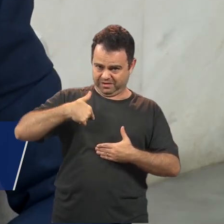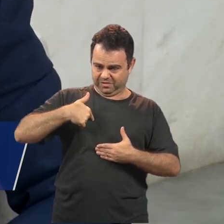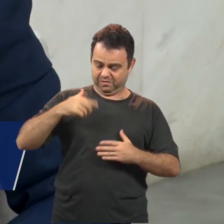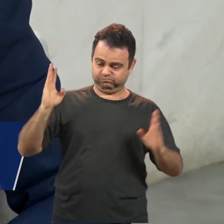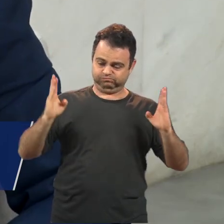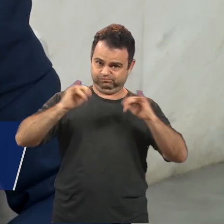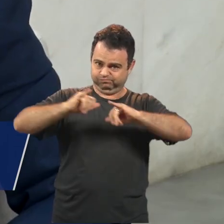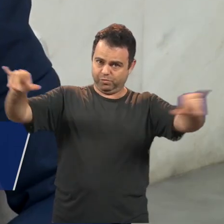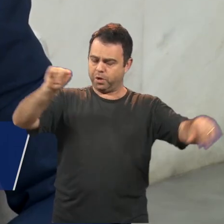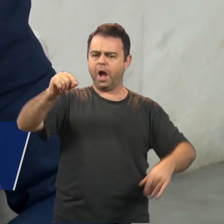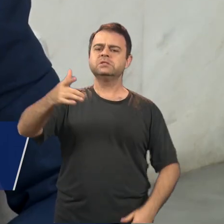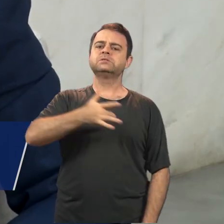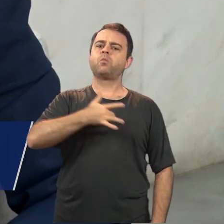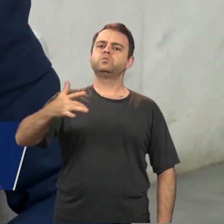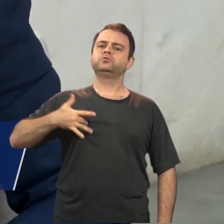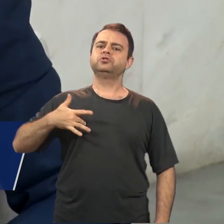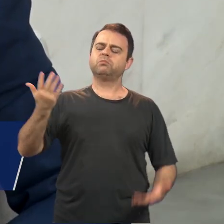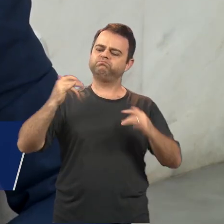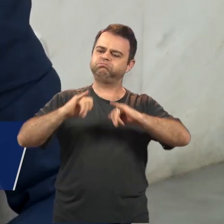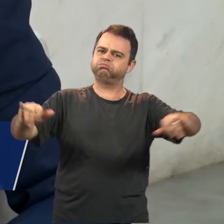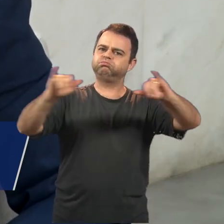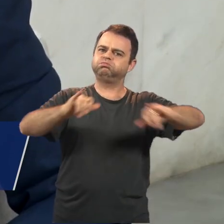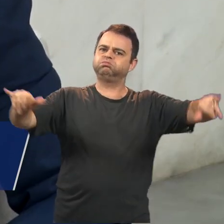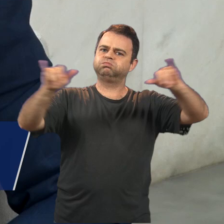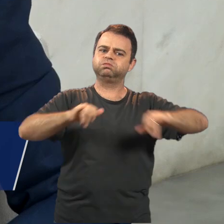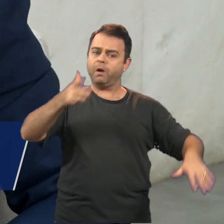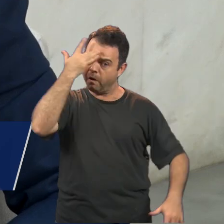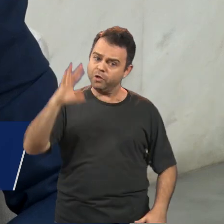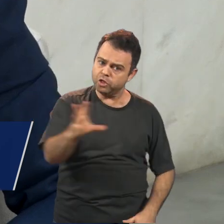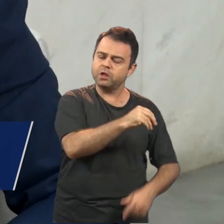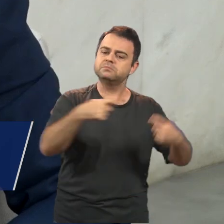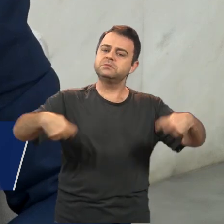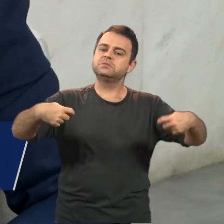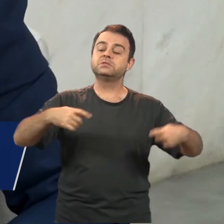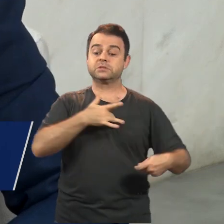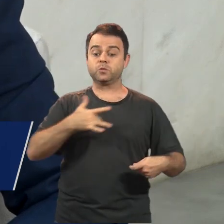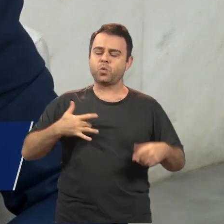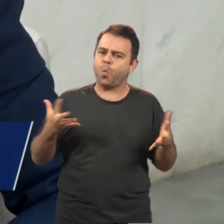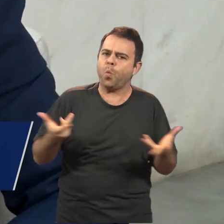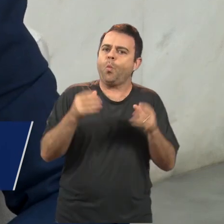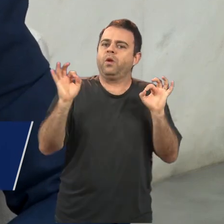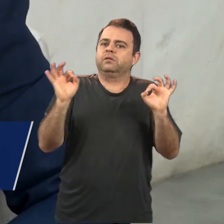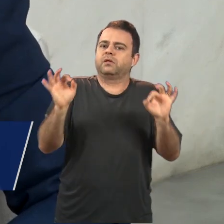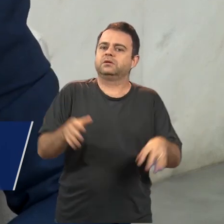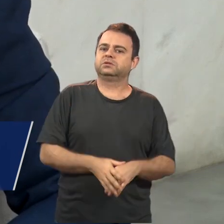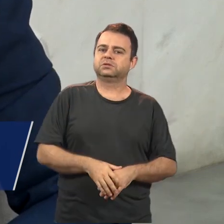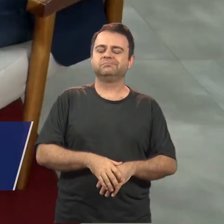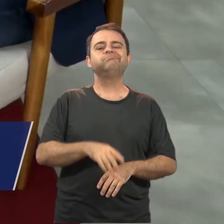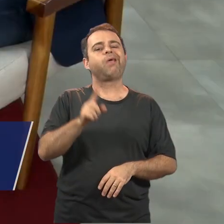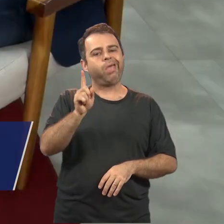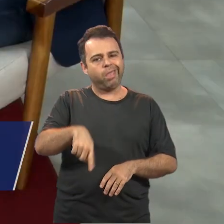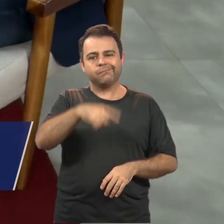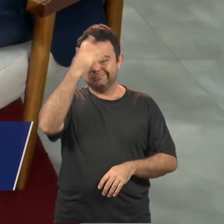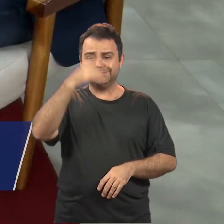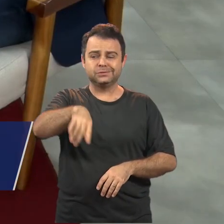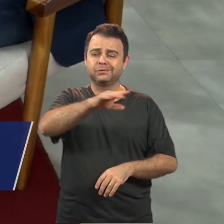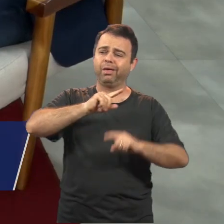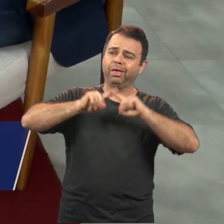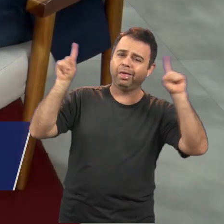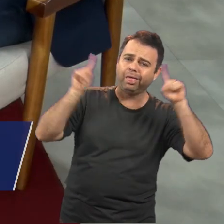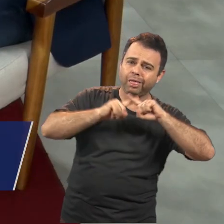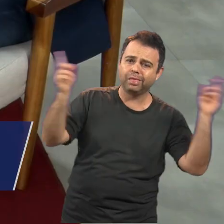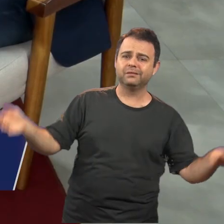saúde de qualidade para a nossa população e eu digo para você que é a campeã de demandas, de reclamações